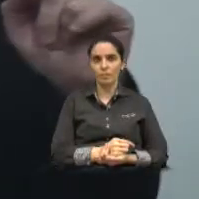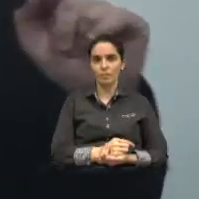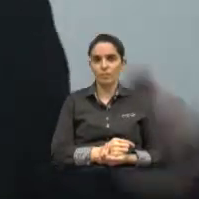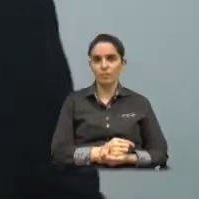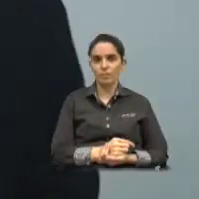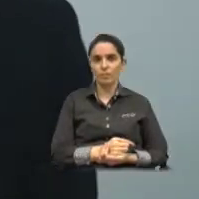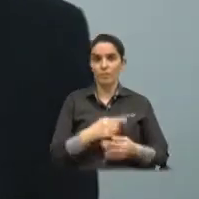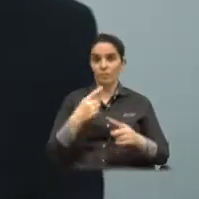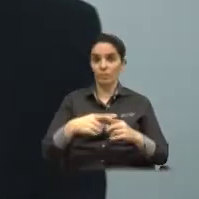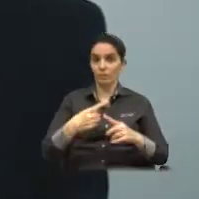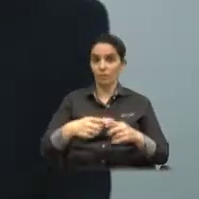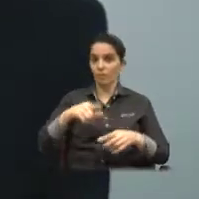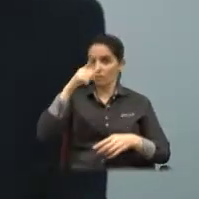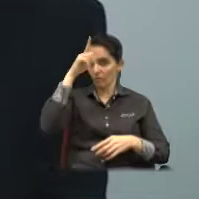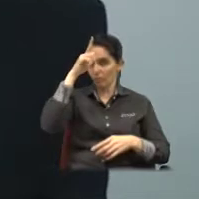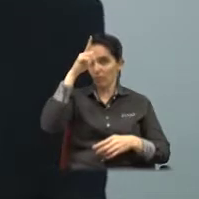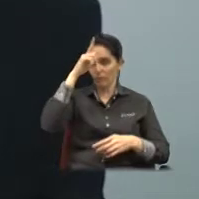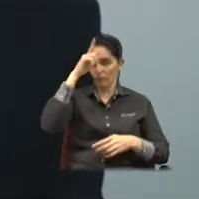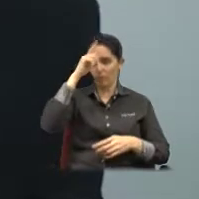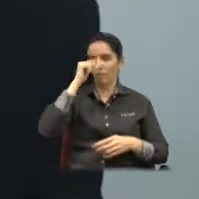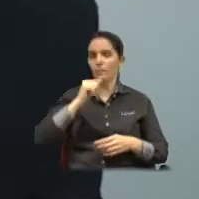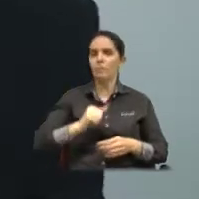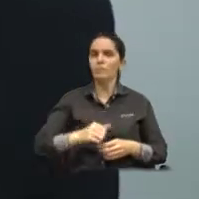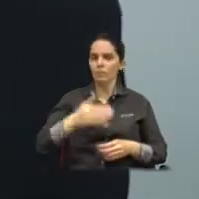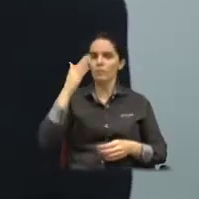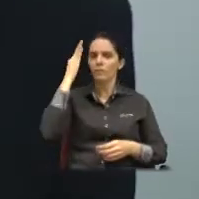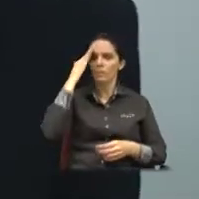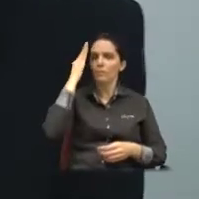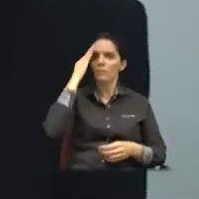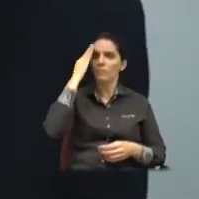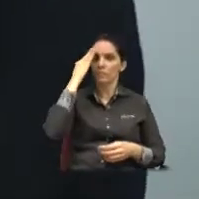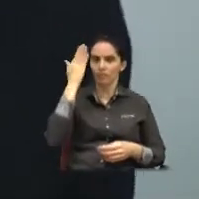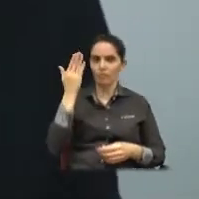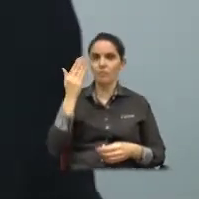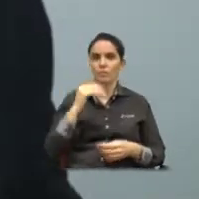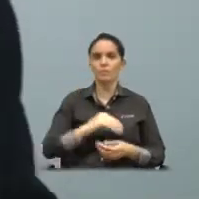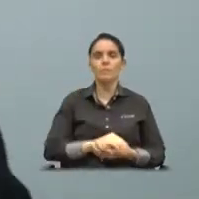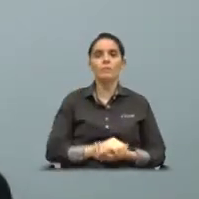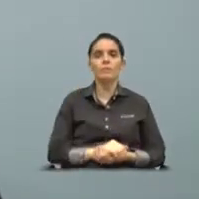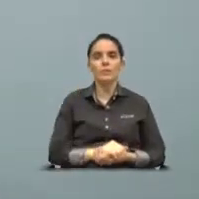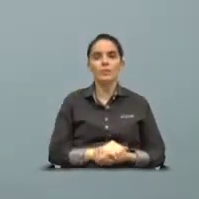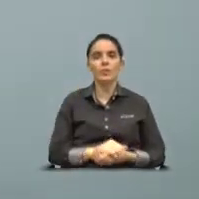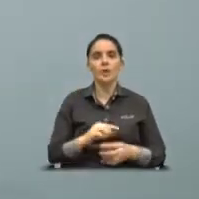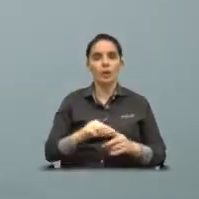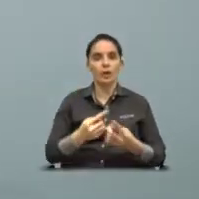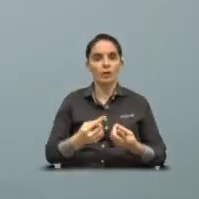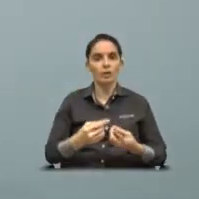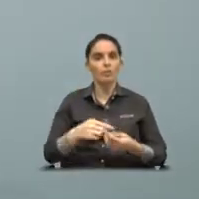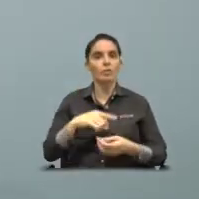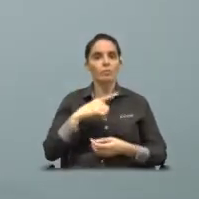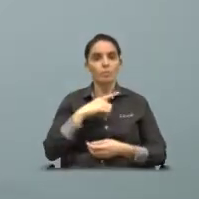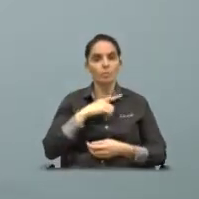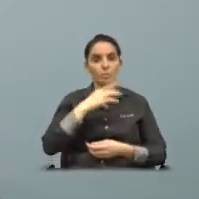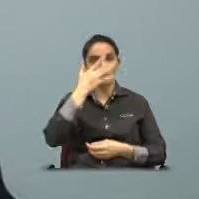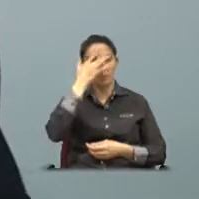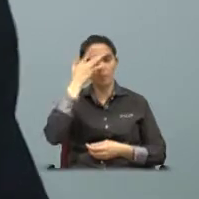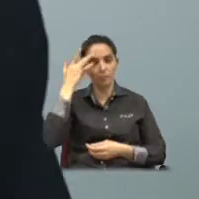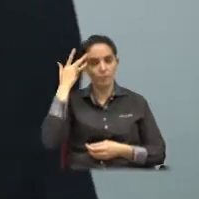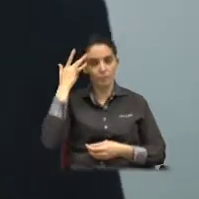meu reconhecimento e com certeza dessa casa. Mas, como disse o Cleiton, muitas pessoas, né,